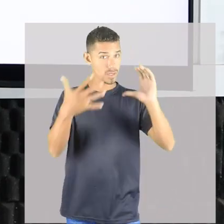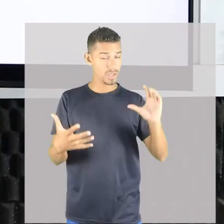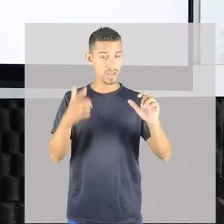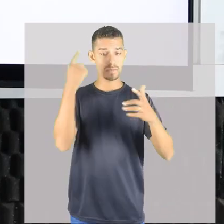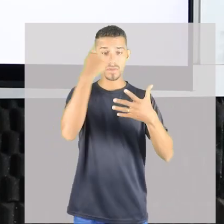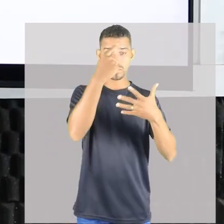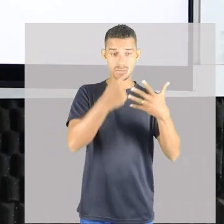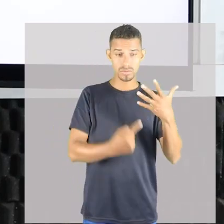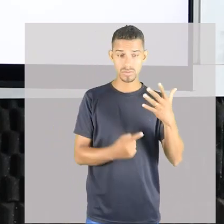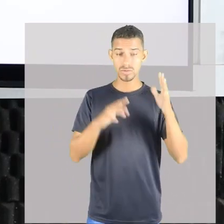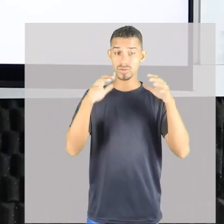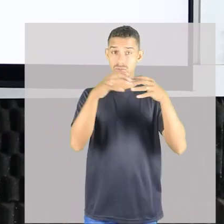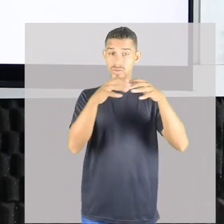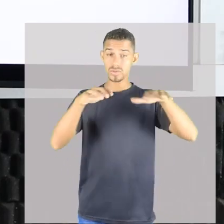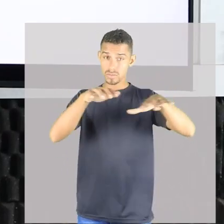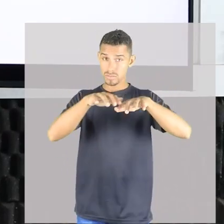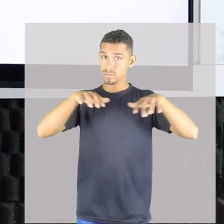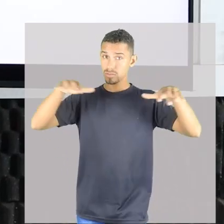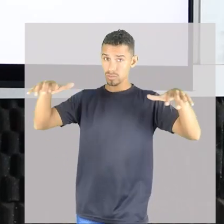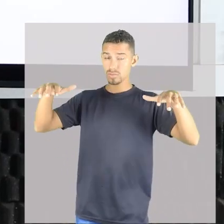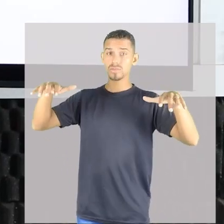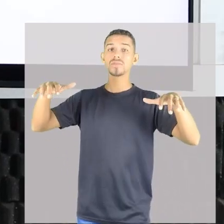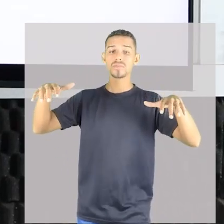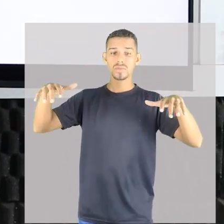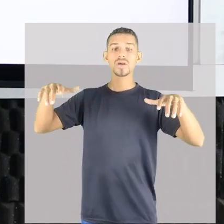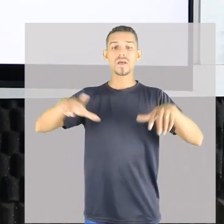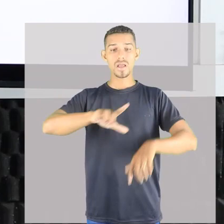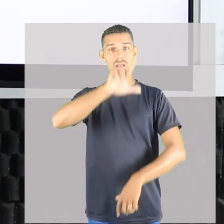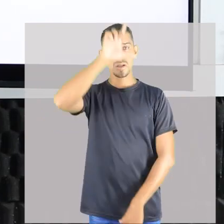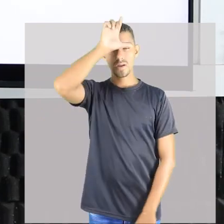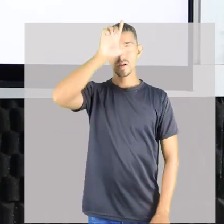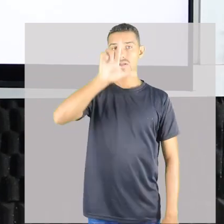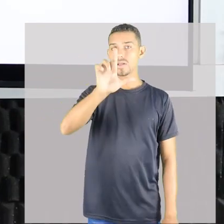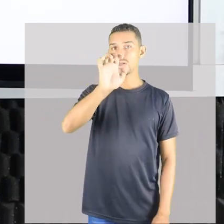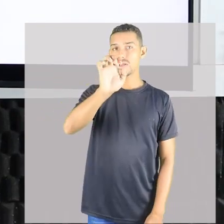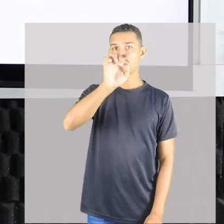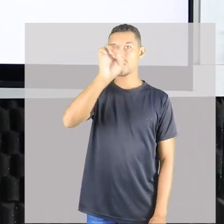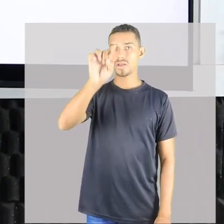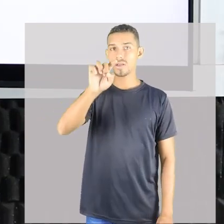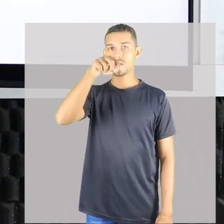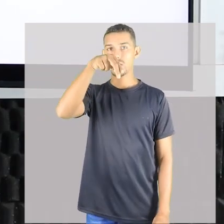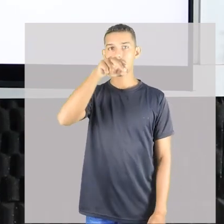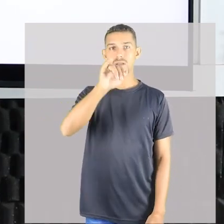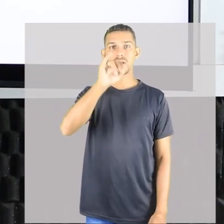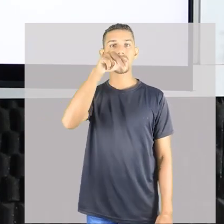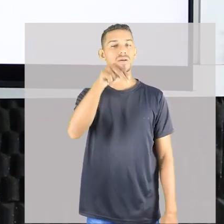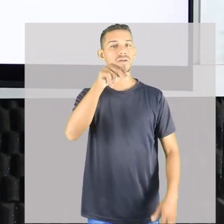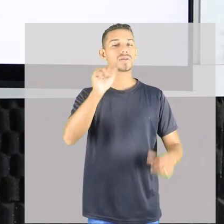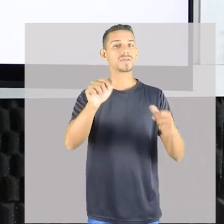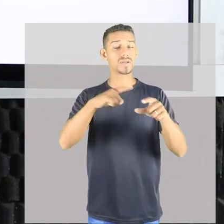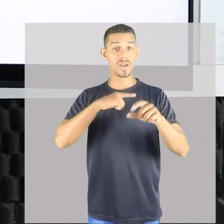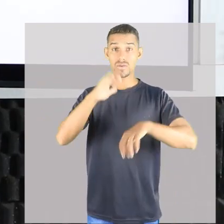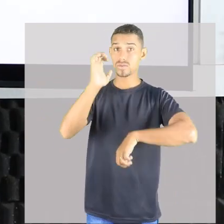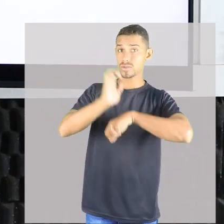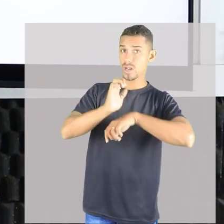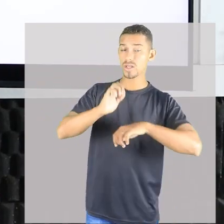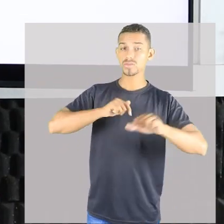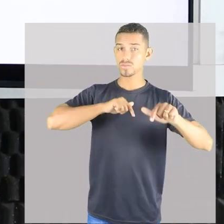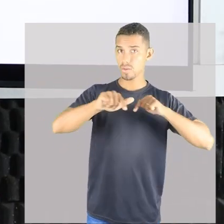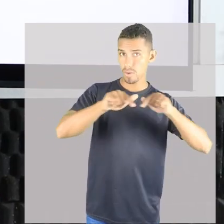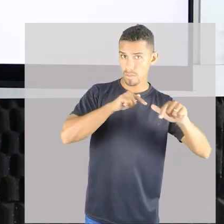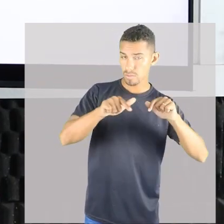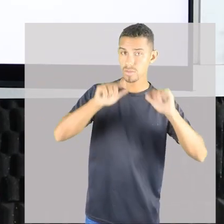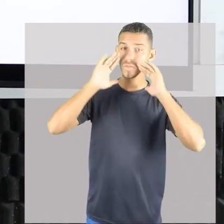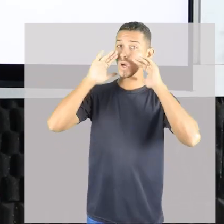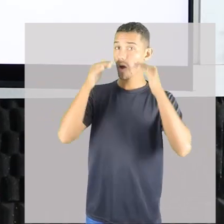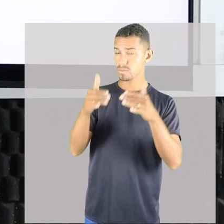características, né, dos bolcheviques. Então, era liderado por Lenin e disse, vamos ter um Estado operário, centralizado.